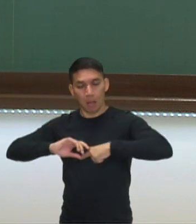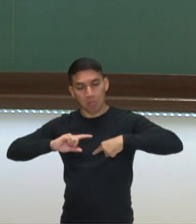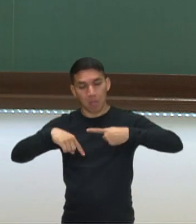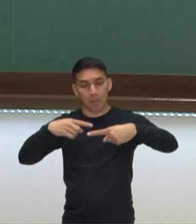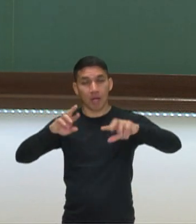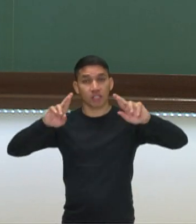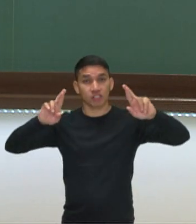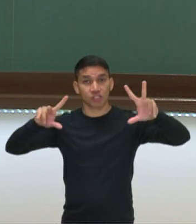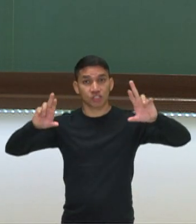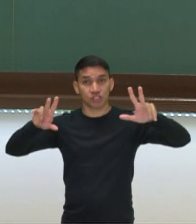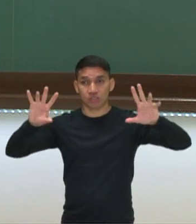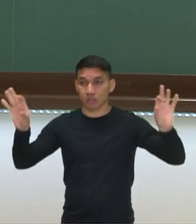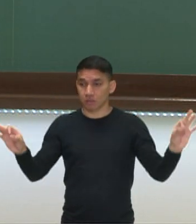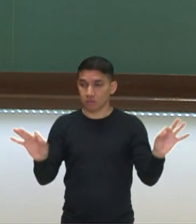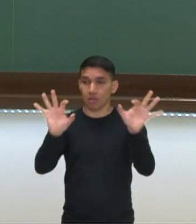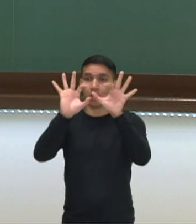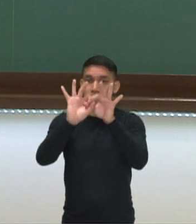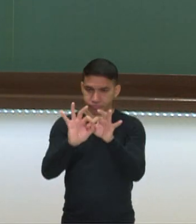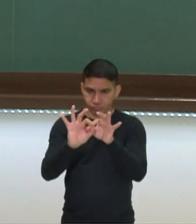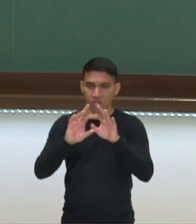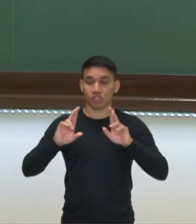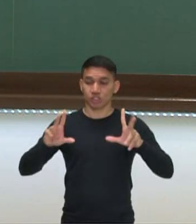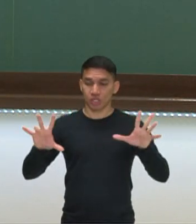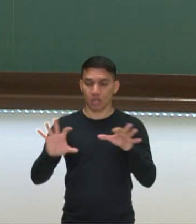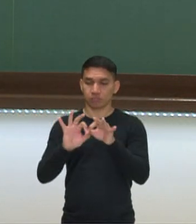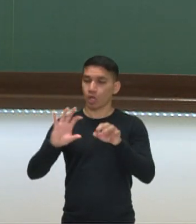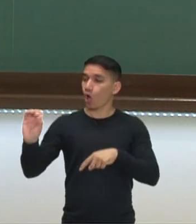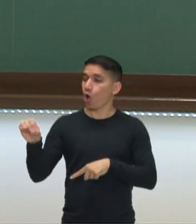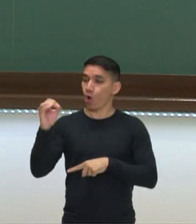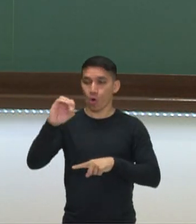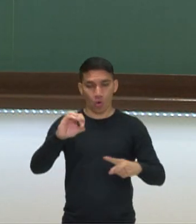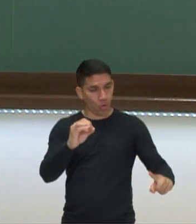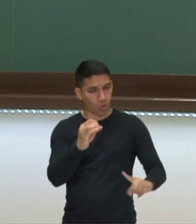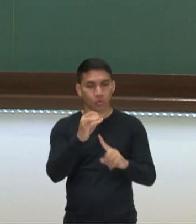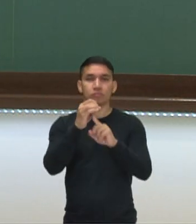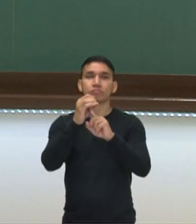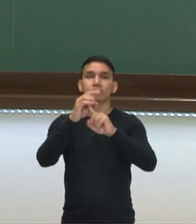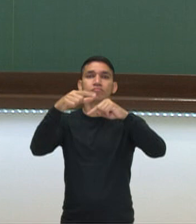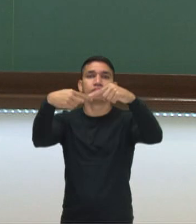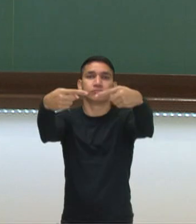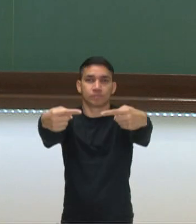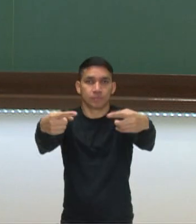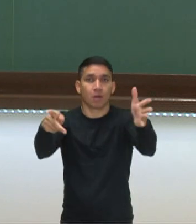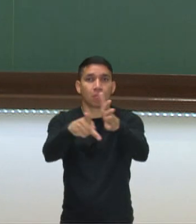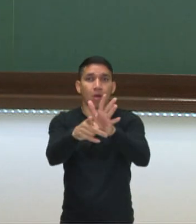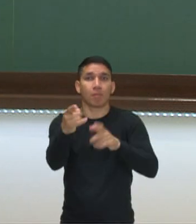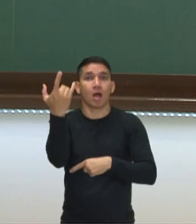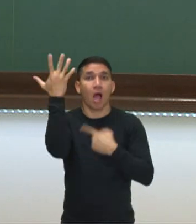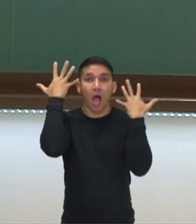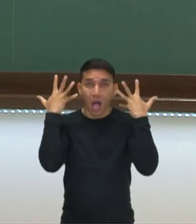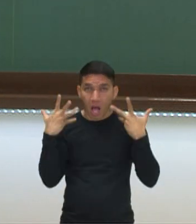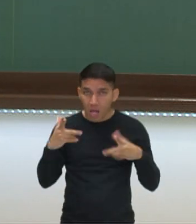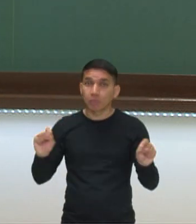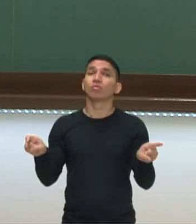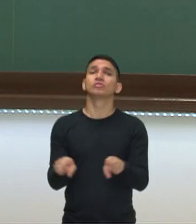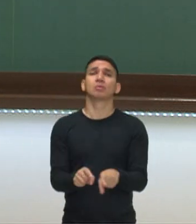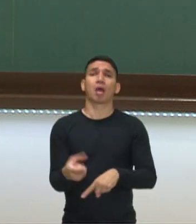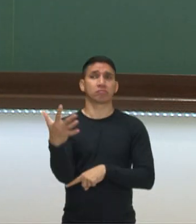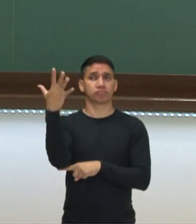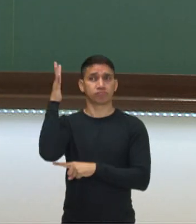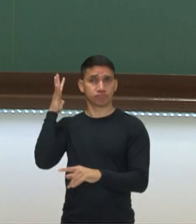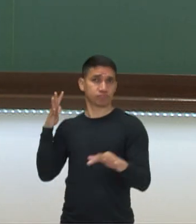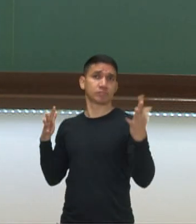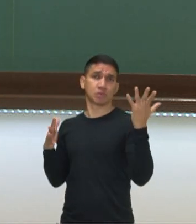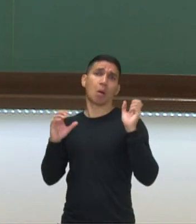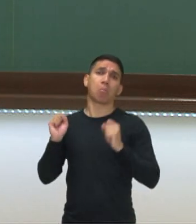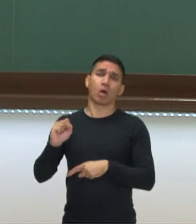reprodutivas diferentes, de um óvulo com um espermatozoide no mundo animal e no mundo vegetal, né?